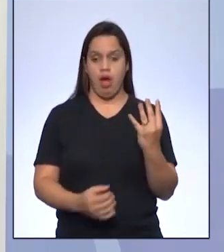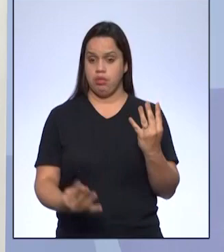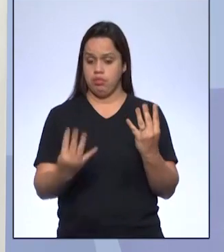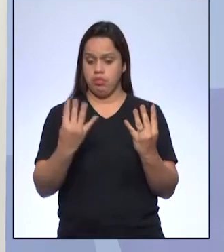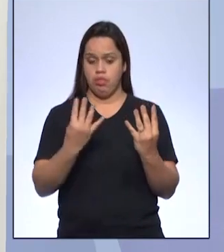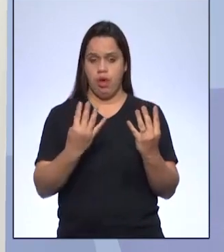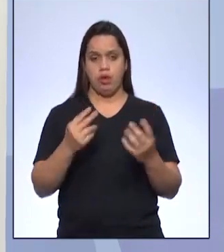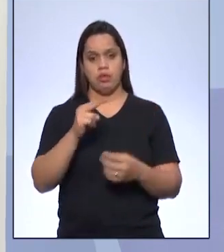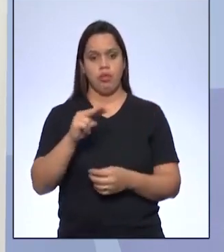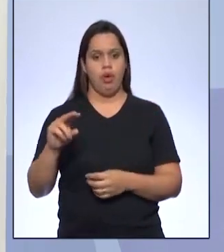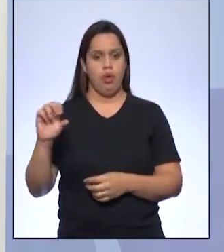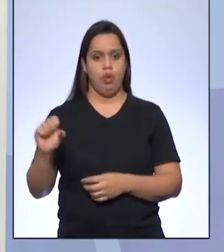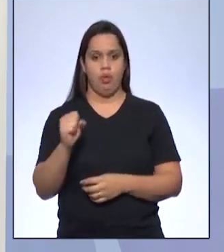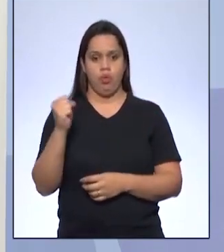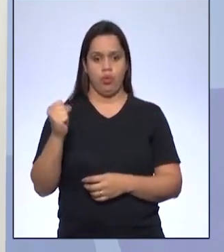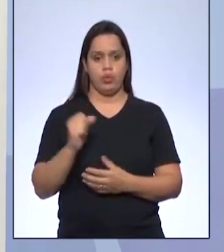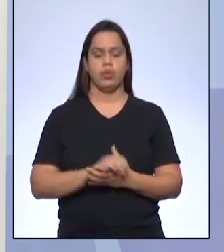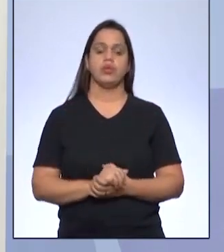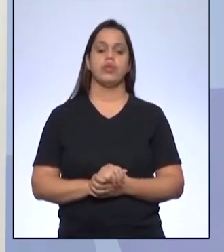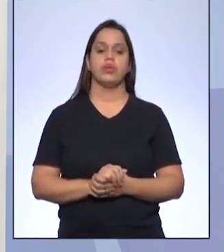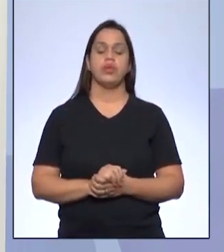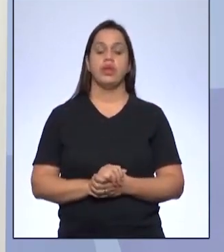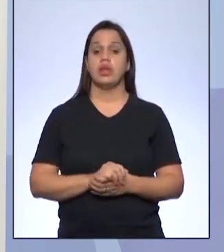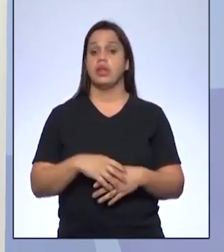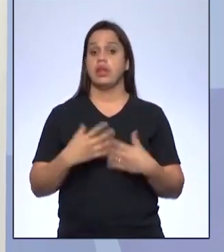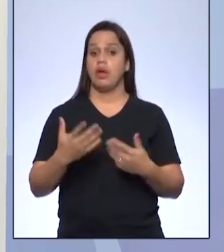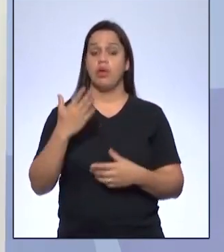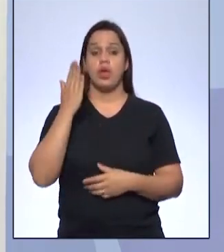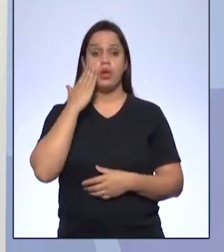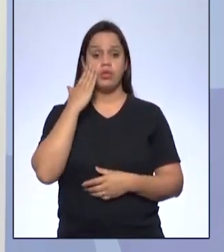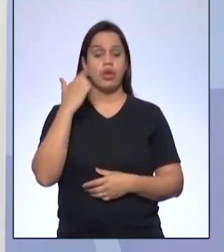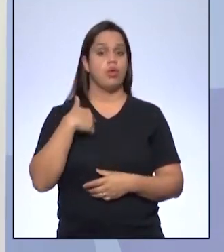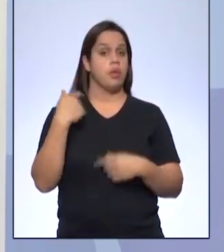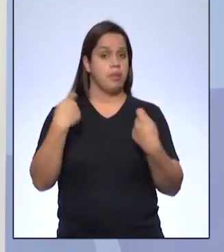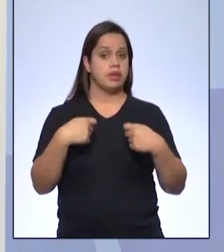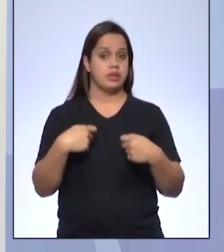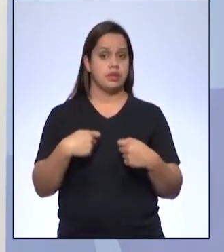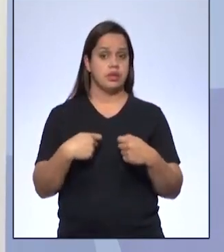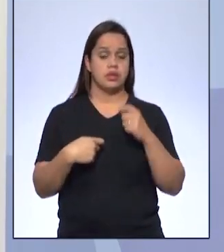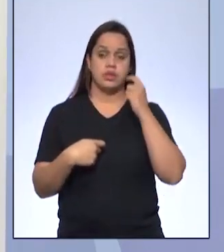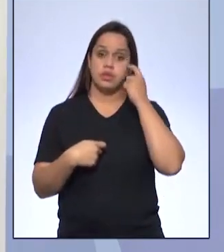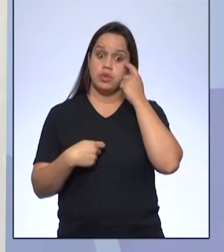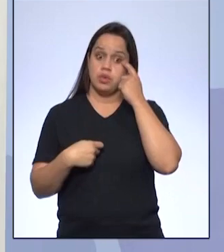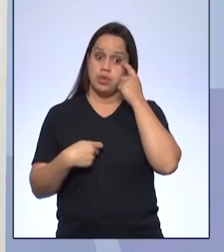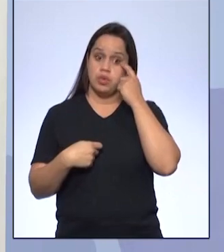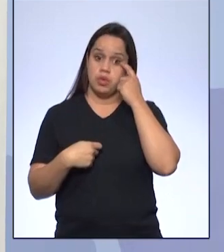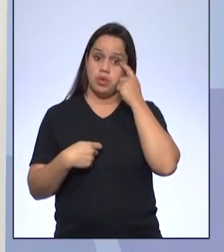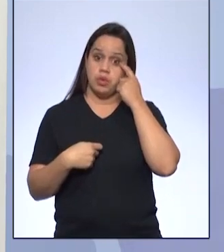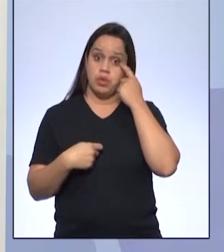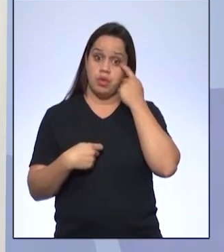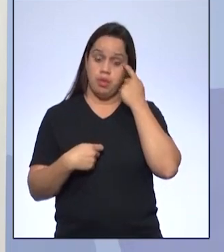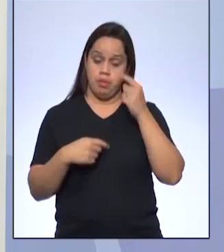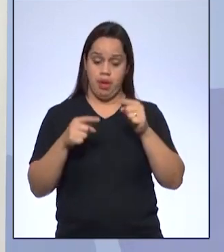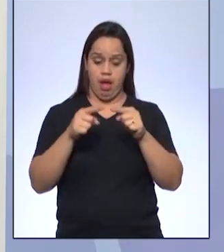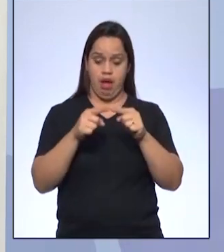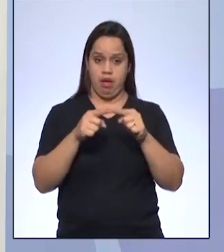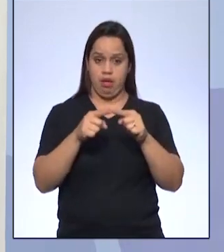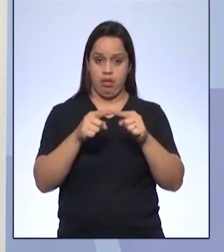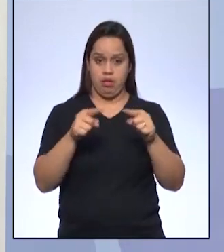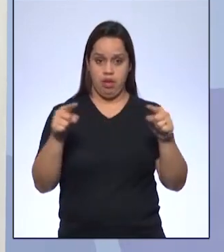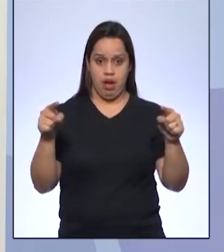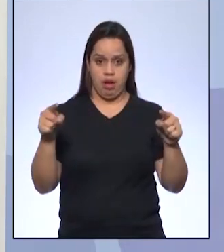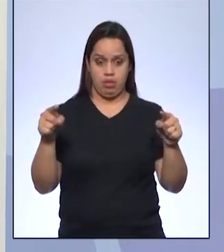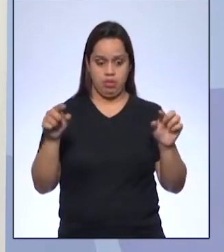4, 8. Então, eu sei o que eu preciso para a largura, e agora eu descobri o